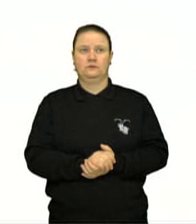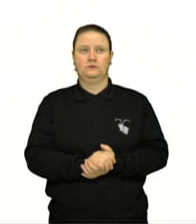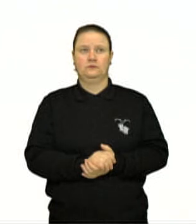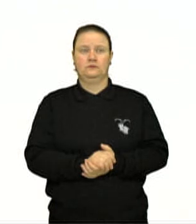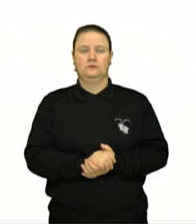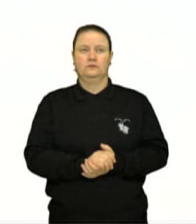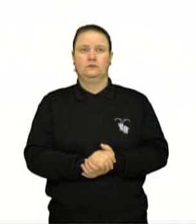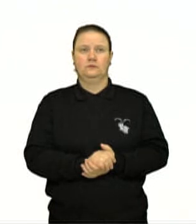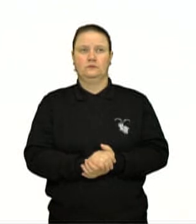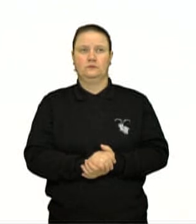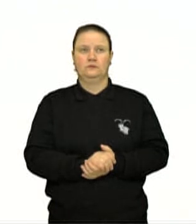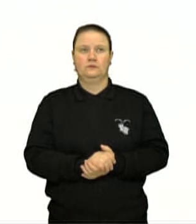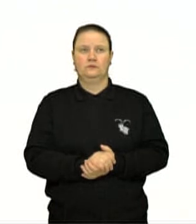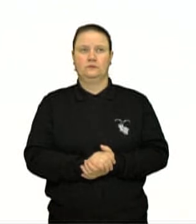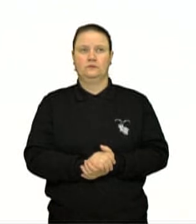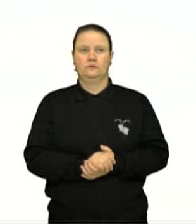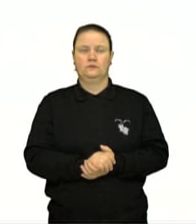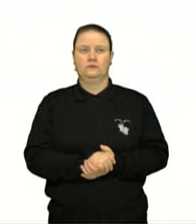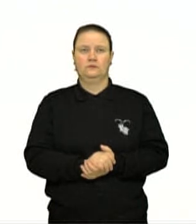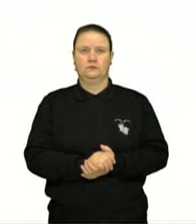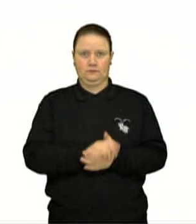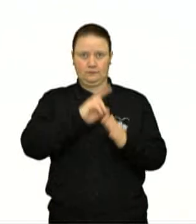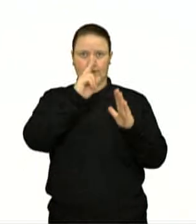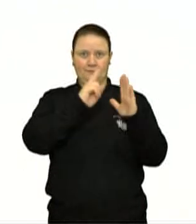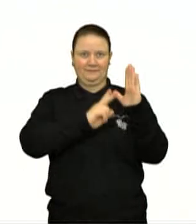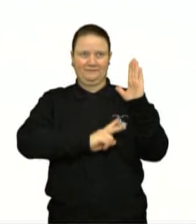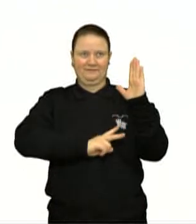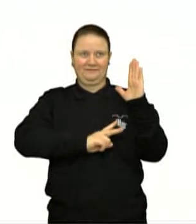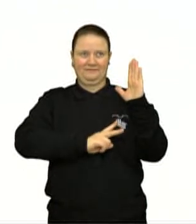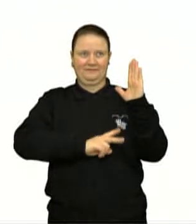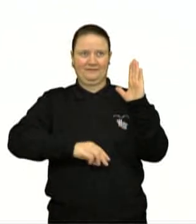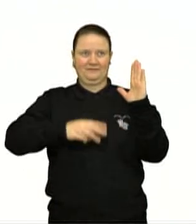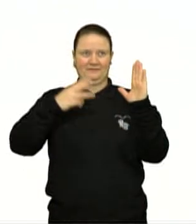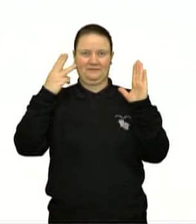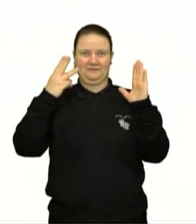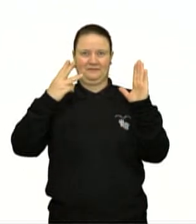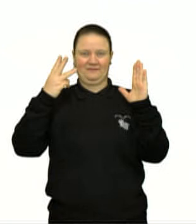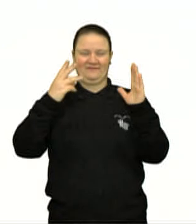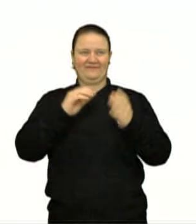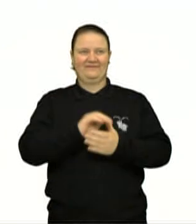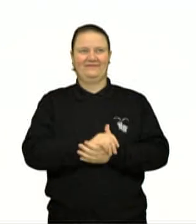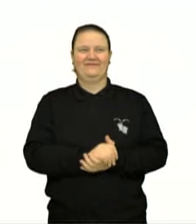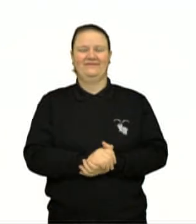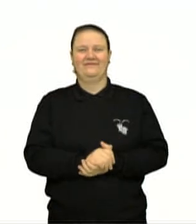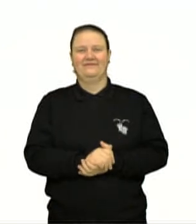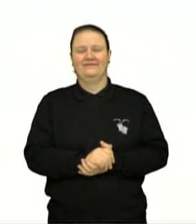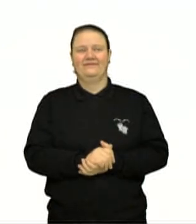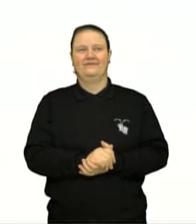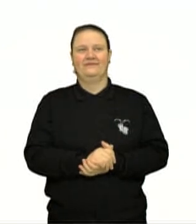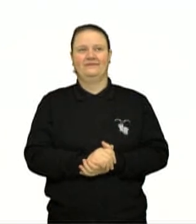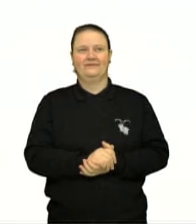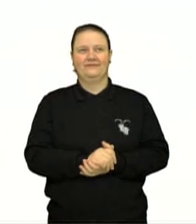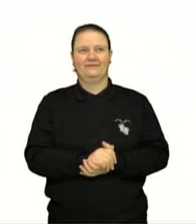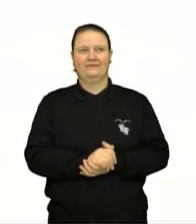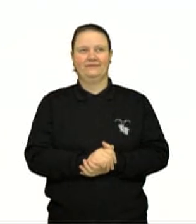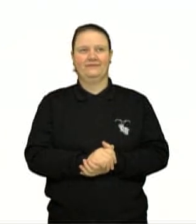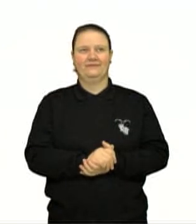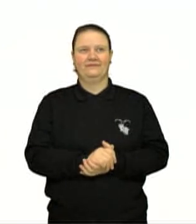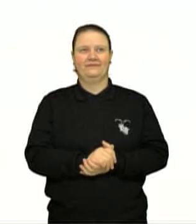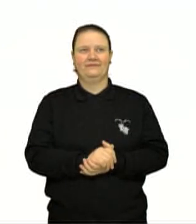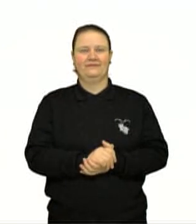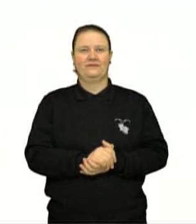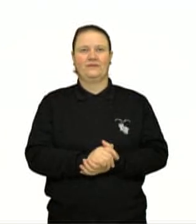a barrer el patio. 3. Mi cumpleaños es mañana y quiero comer espacio